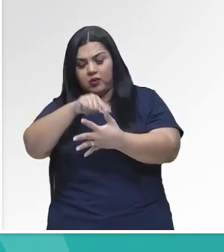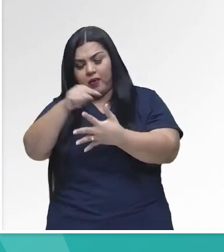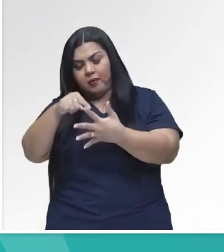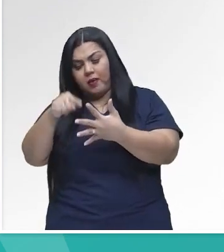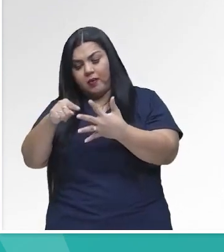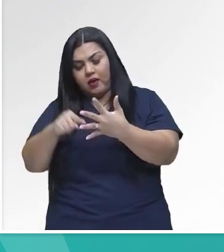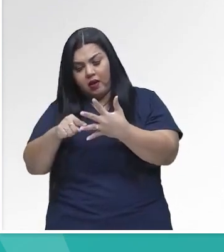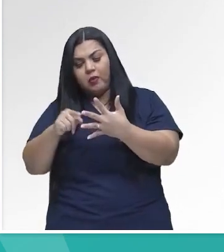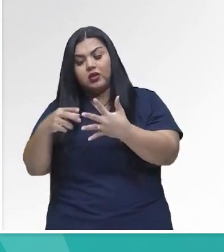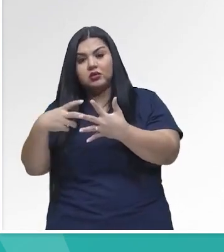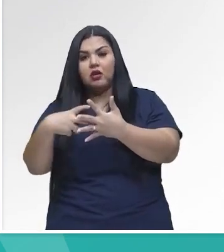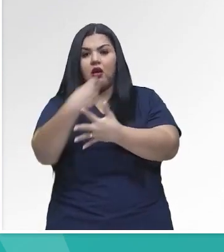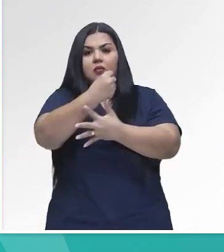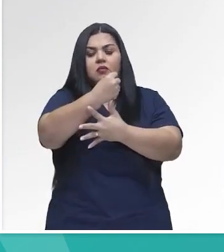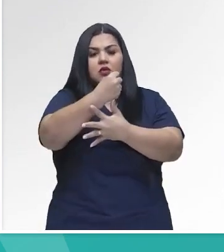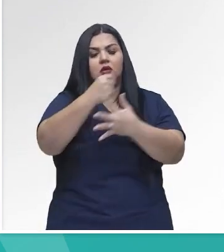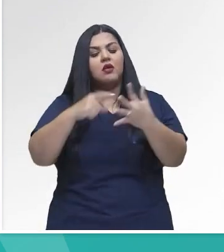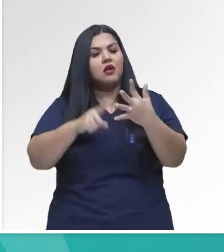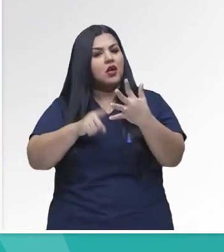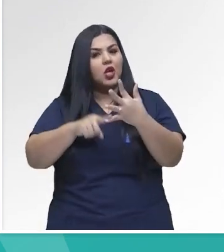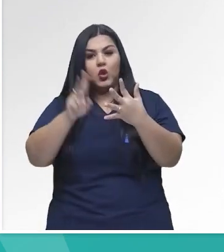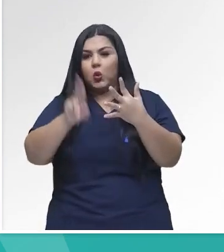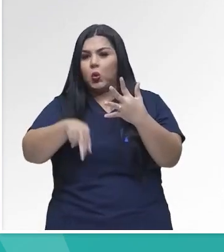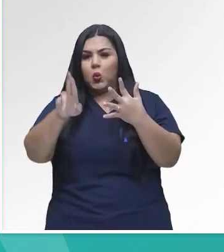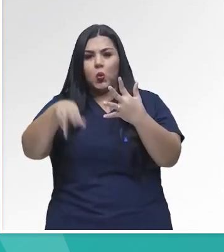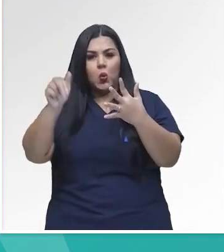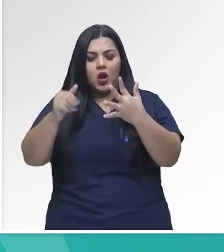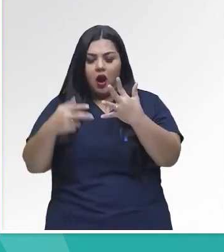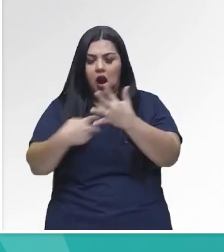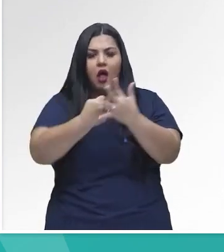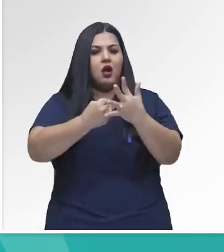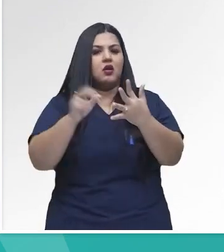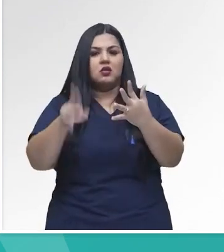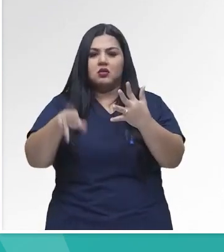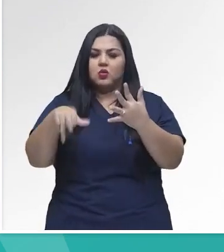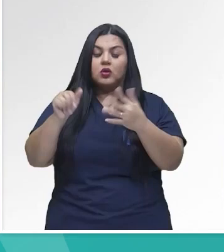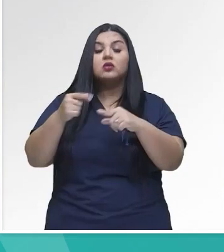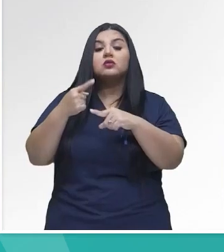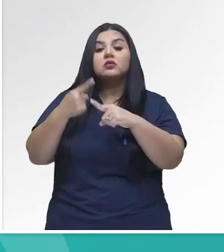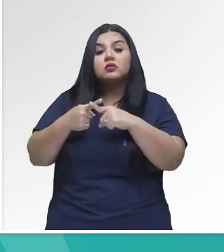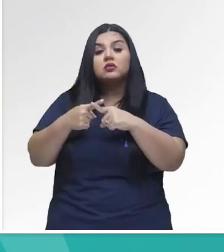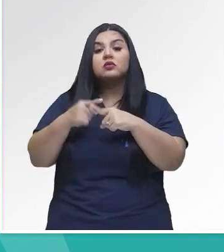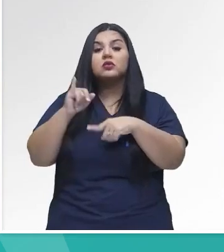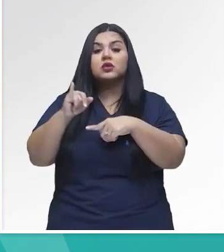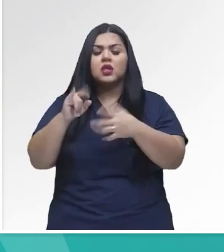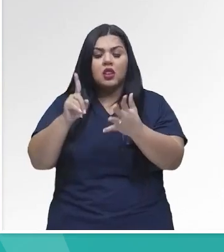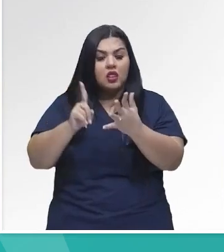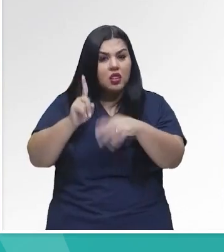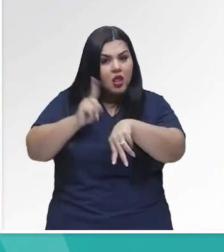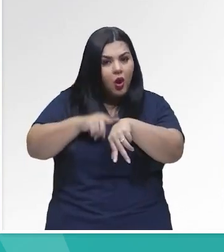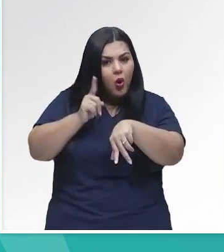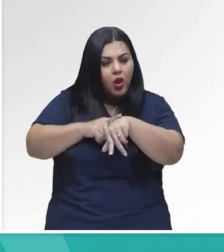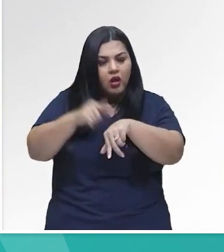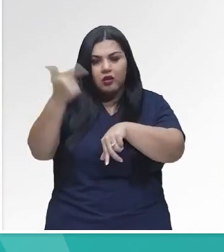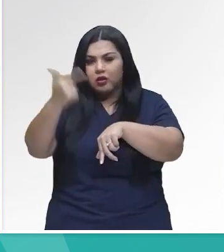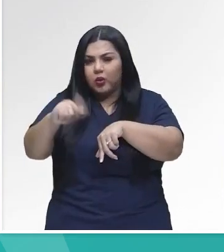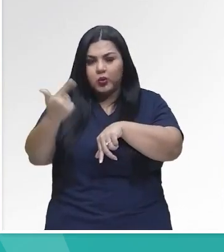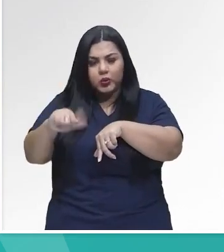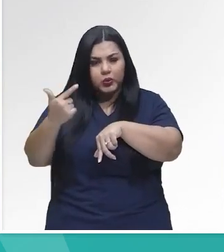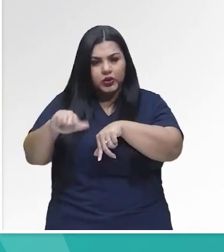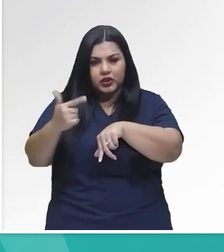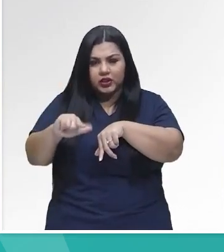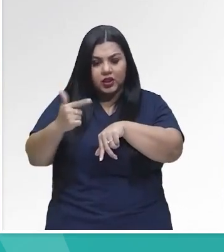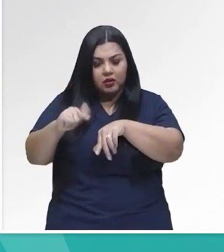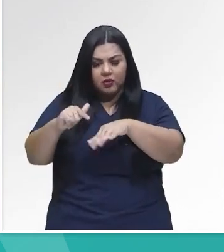ter sido capturadas. O rei não, o rei nunca é capturado. Quando chega um momento em que ele não tem mais